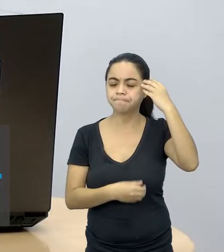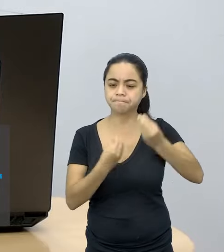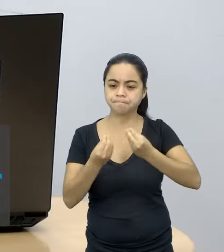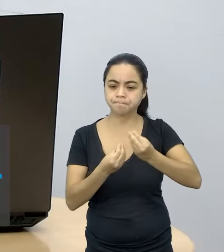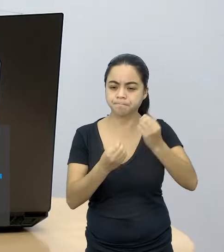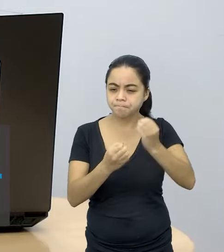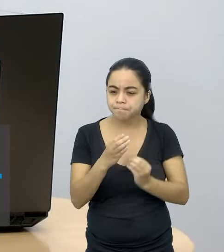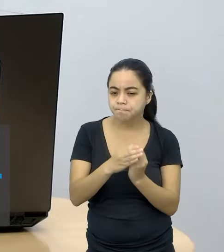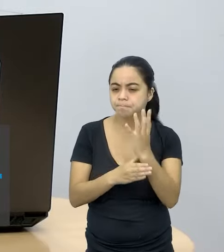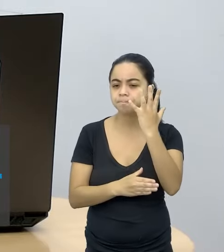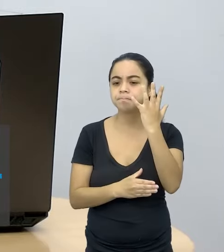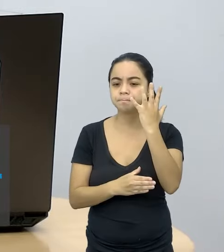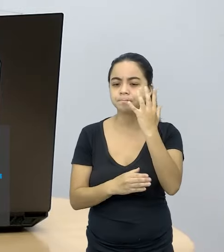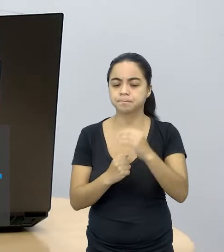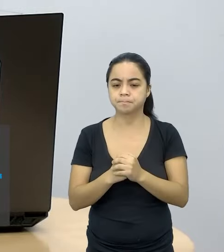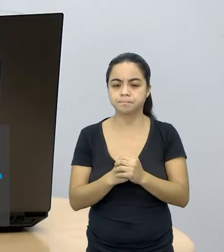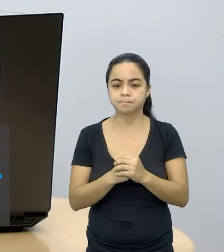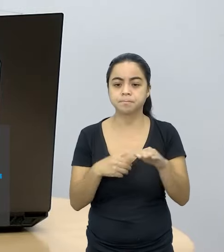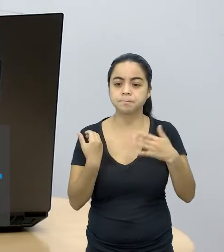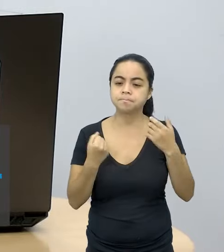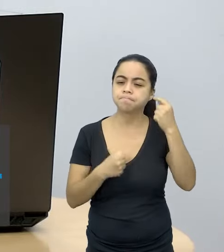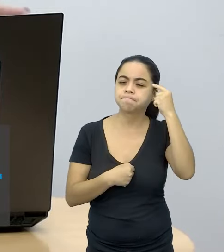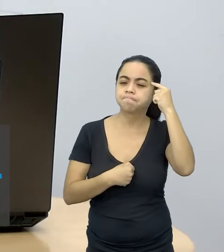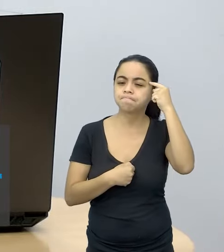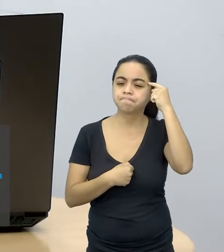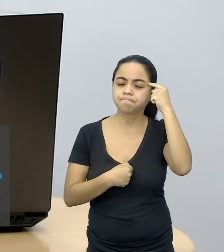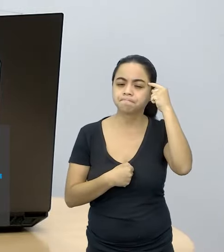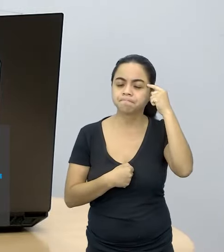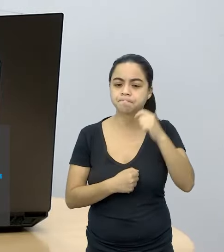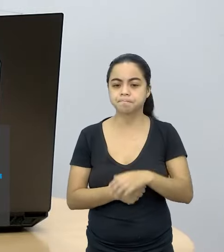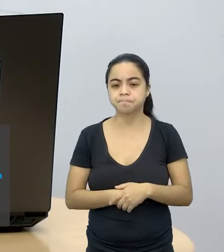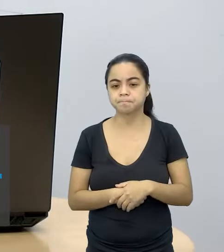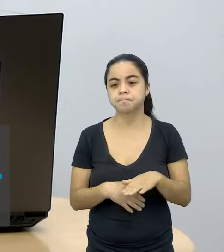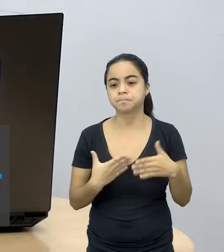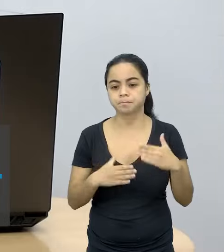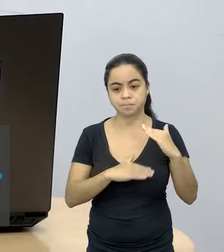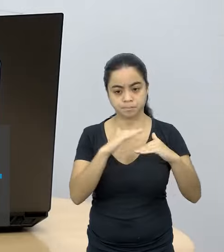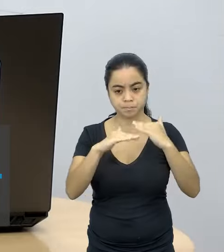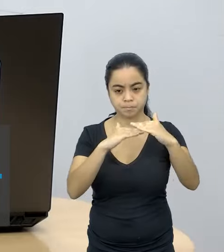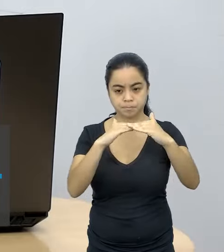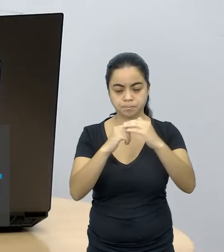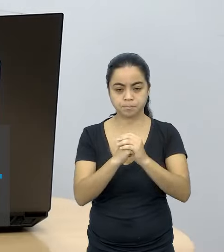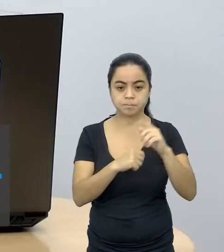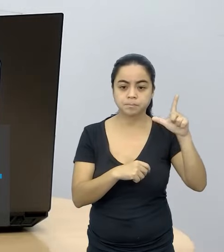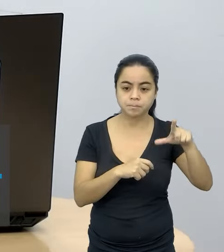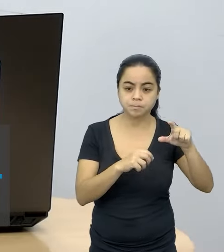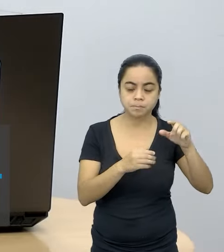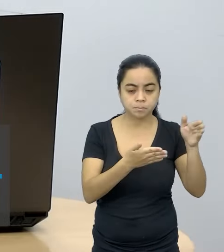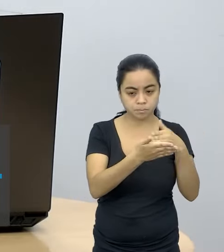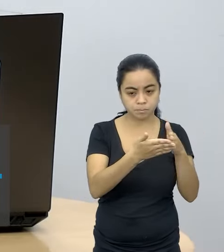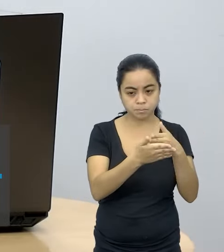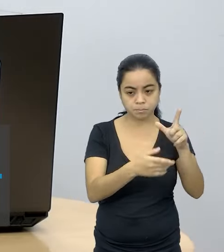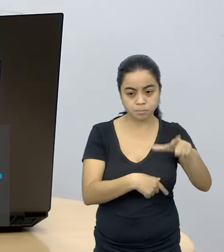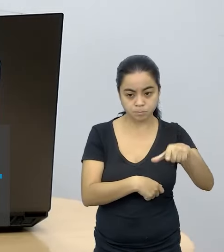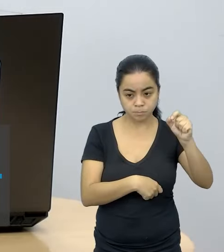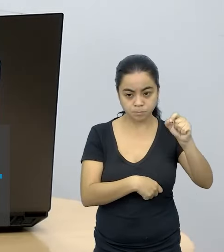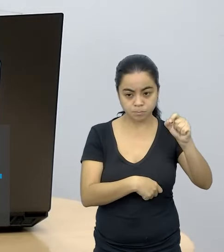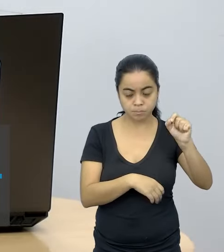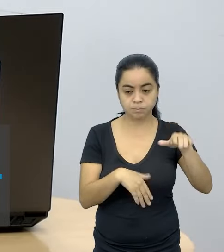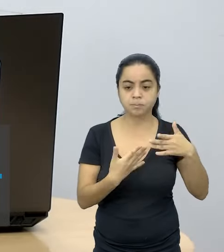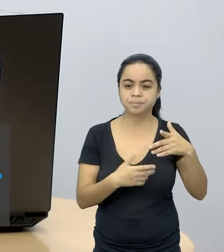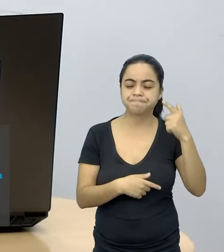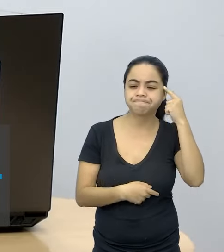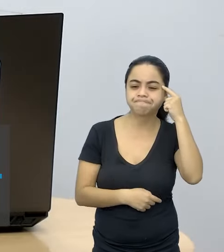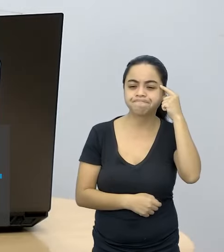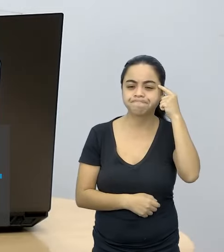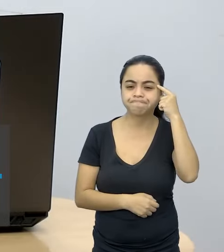foi que ele criou isso? Então a gente tem que pensar. Então é todo um processo. Ele vai escolher um texto, né? Aí ele vai